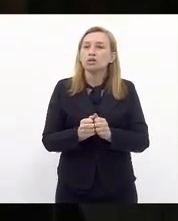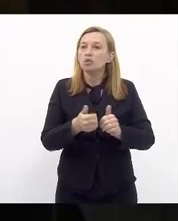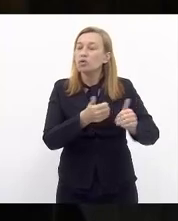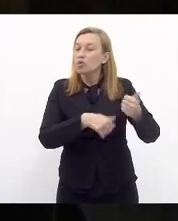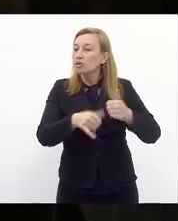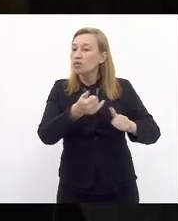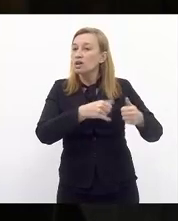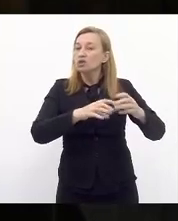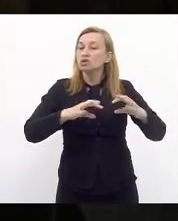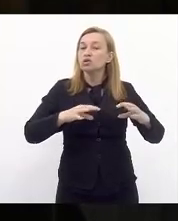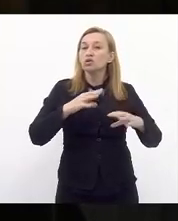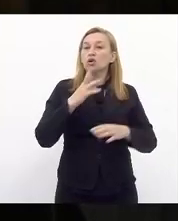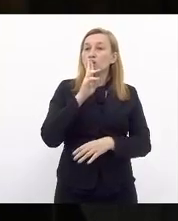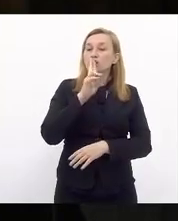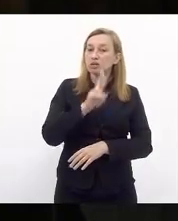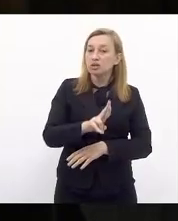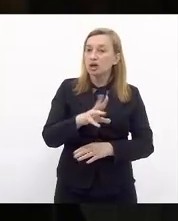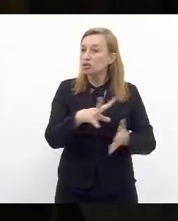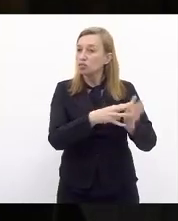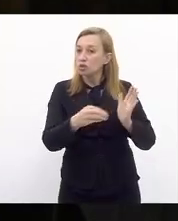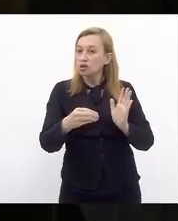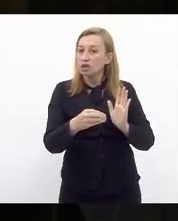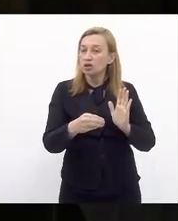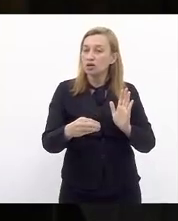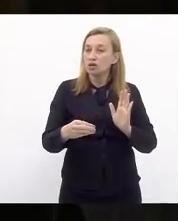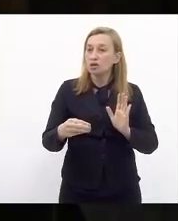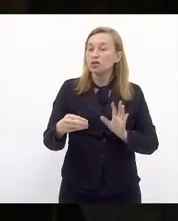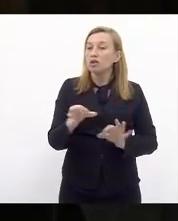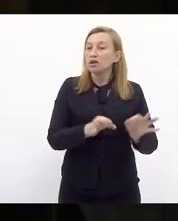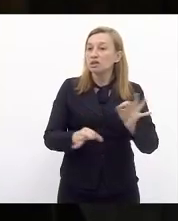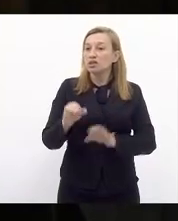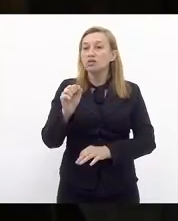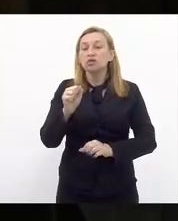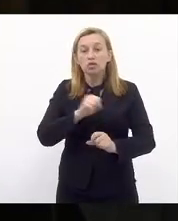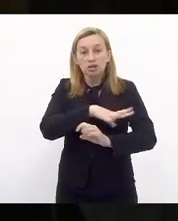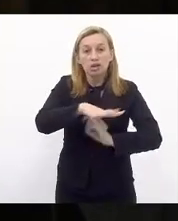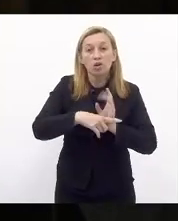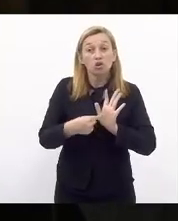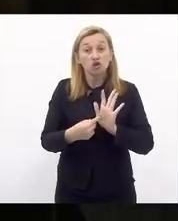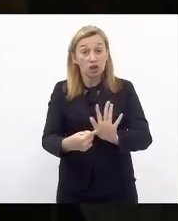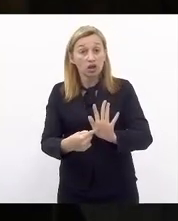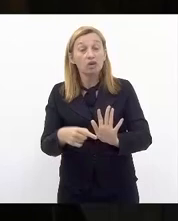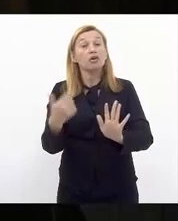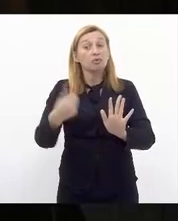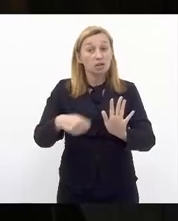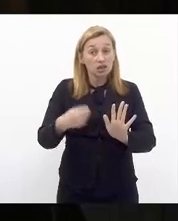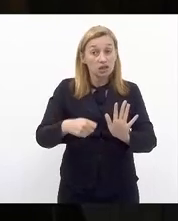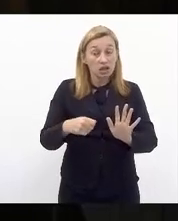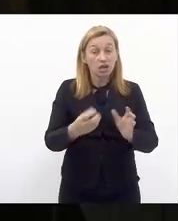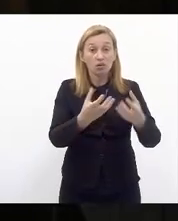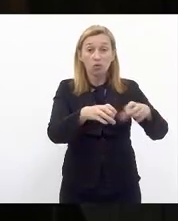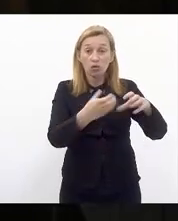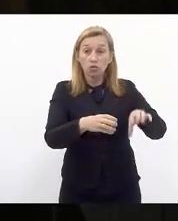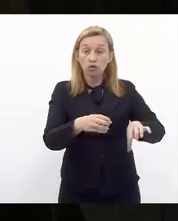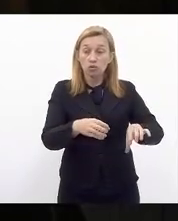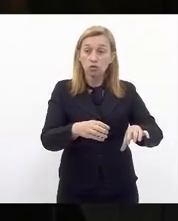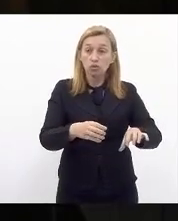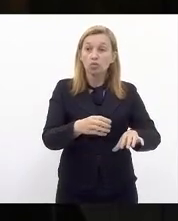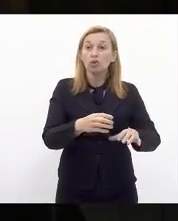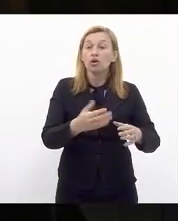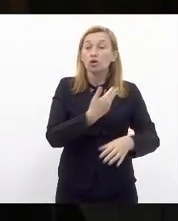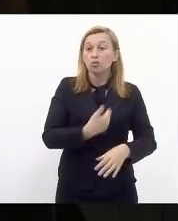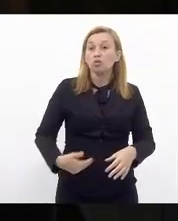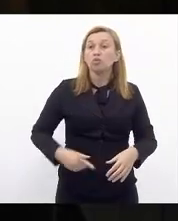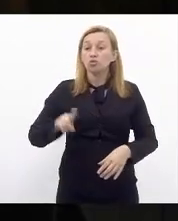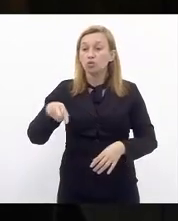avaliação sobre o resultado desse modelo que as organizações sociais colocaram aqui então a gente vai precisar de realização de concurso público para a saúde no próximo